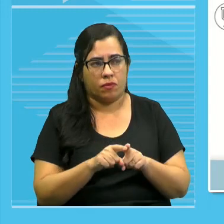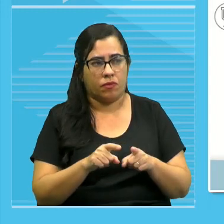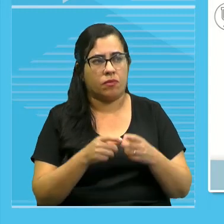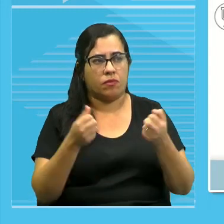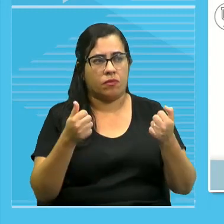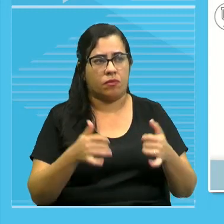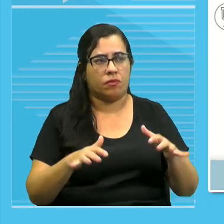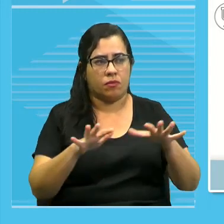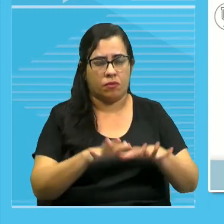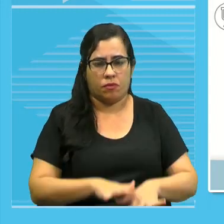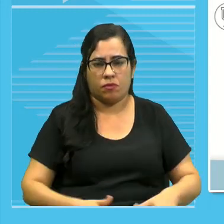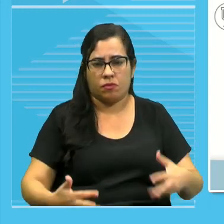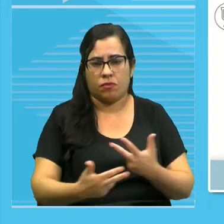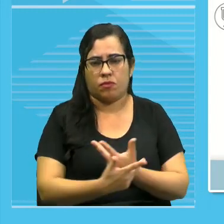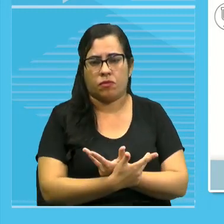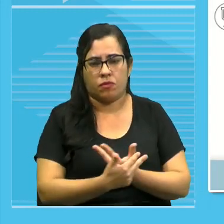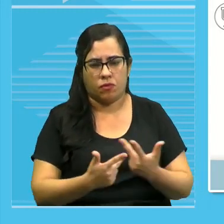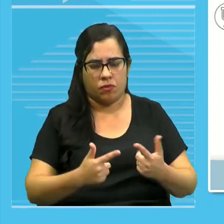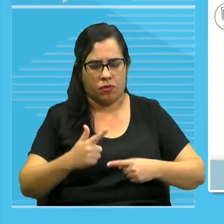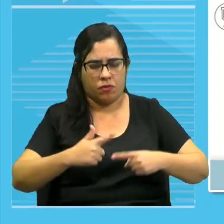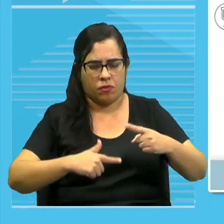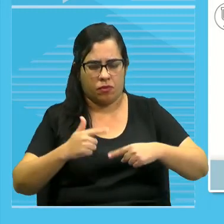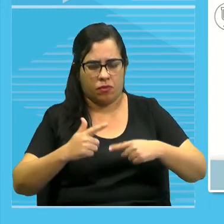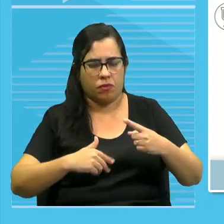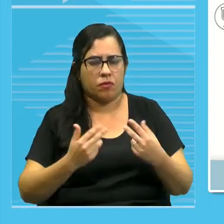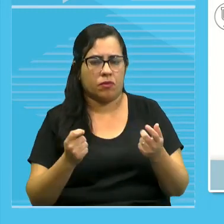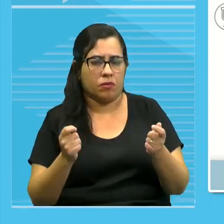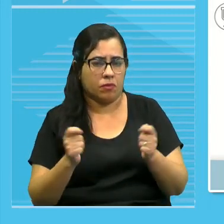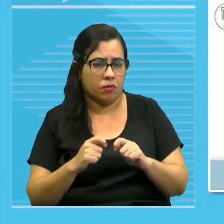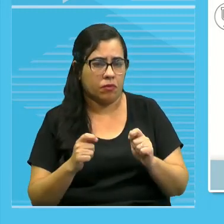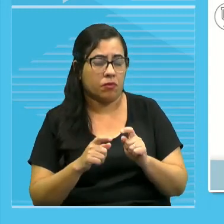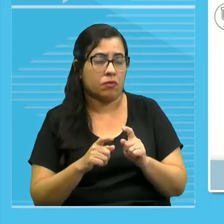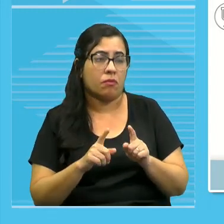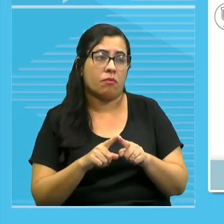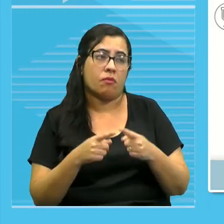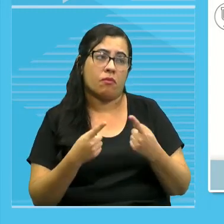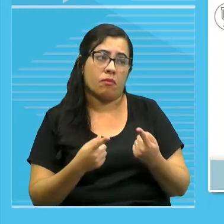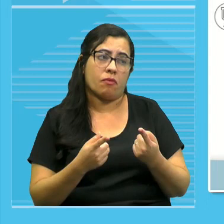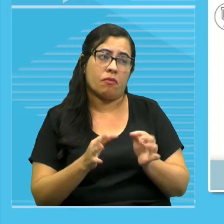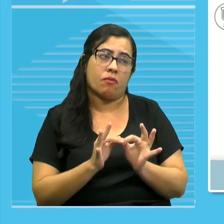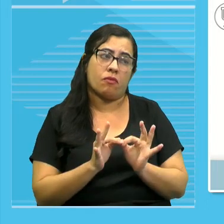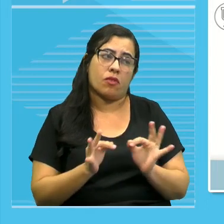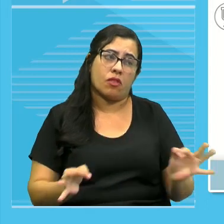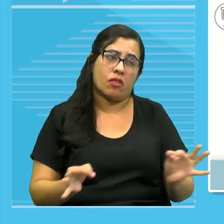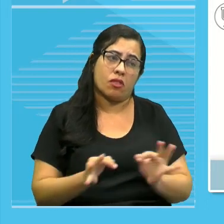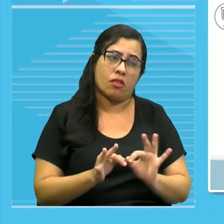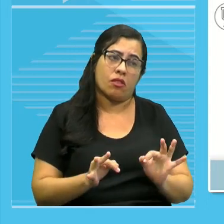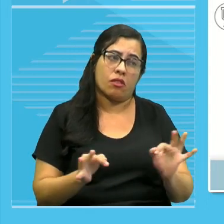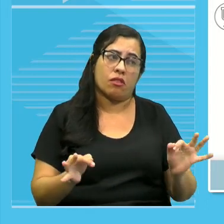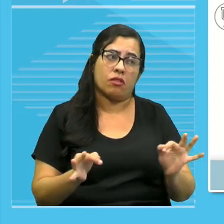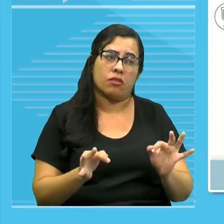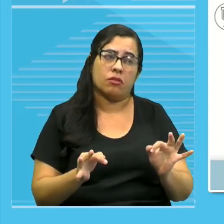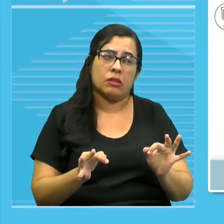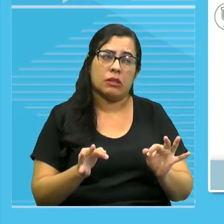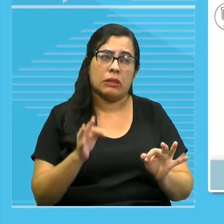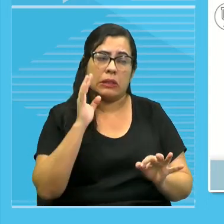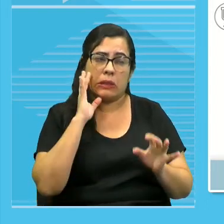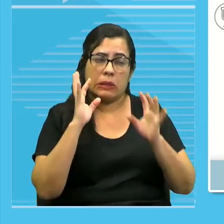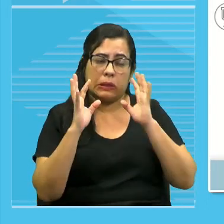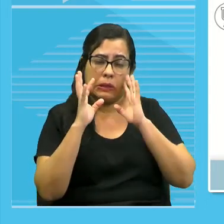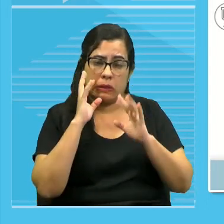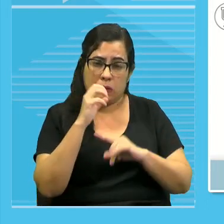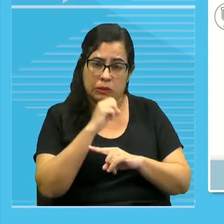de coleta de materiais há uma noção simplista por parte da sociedade em relação a este termo